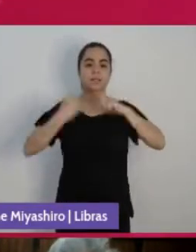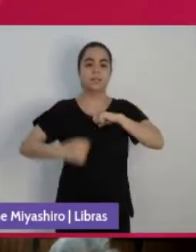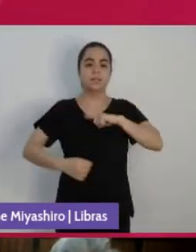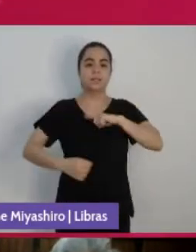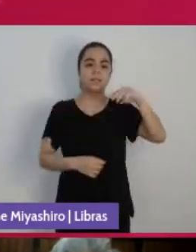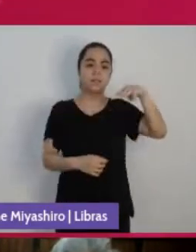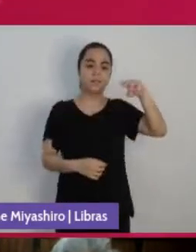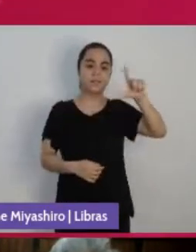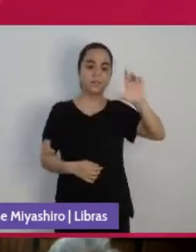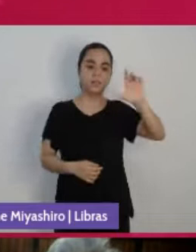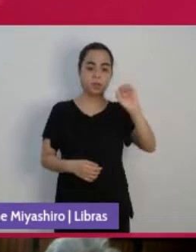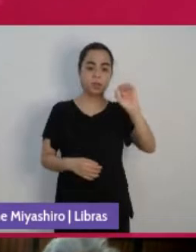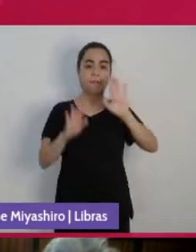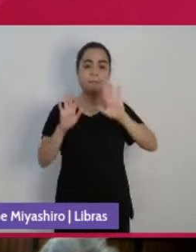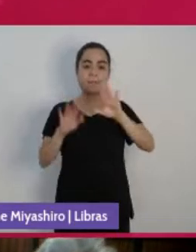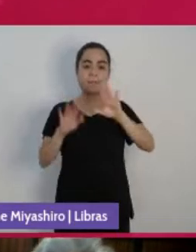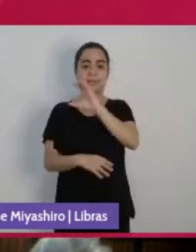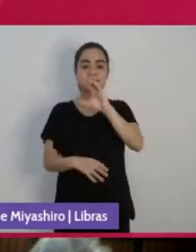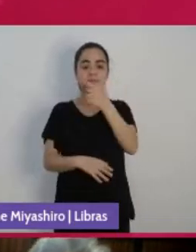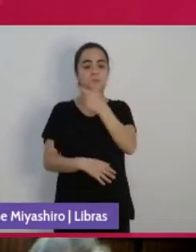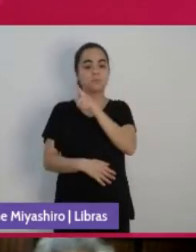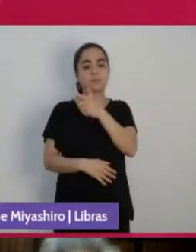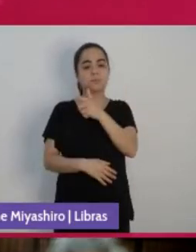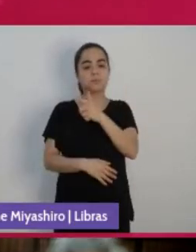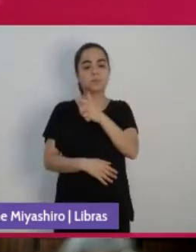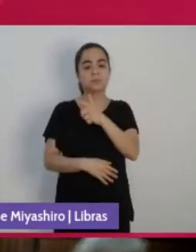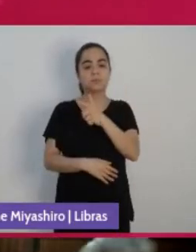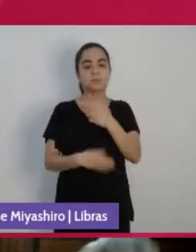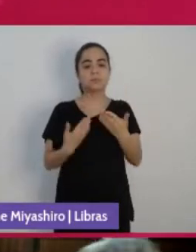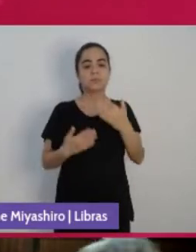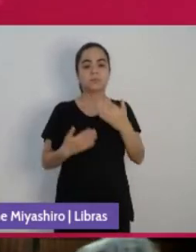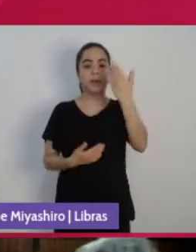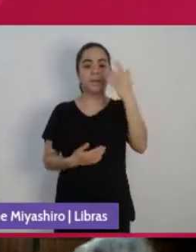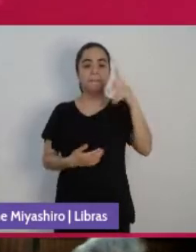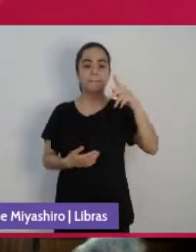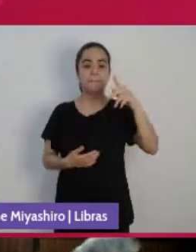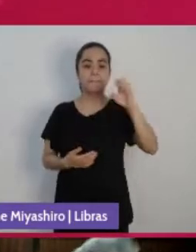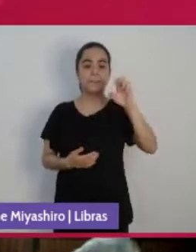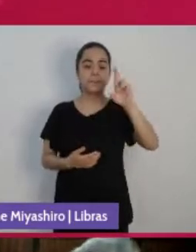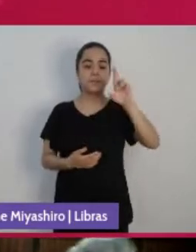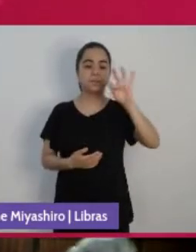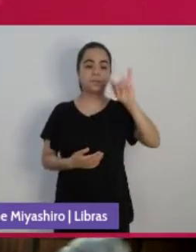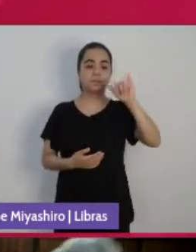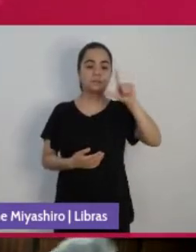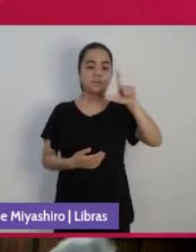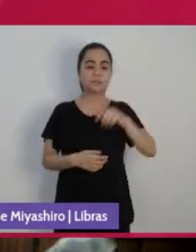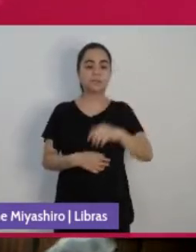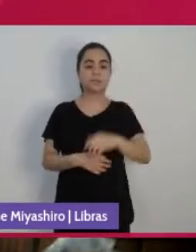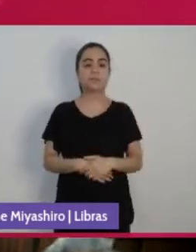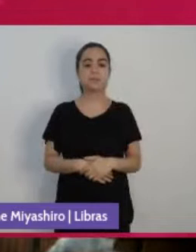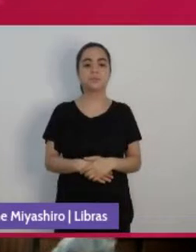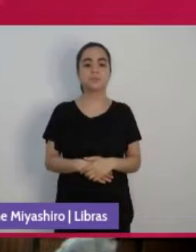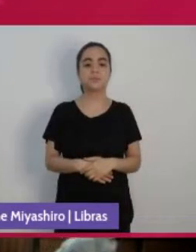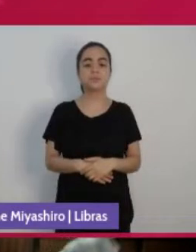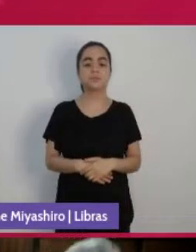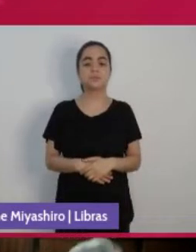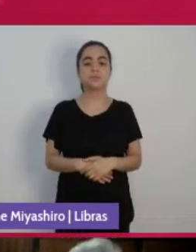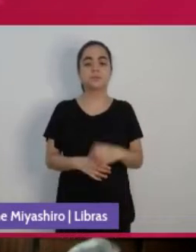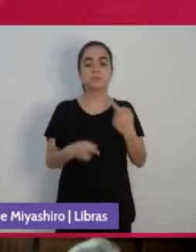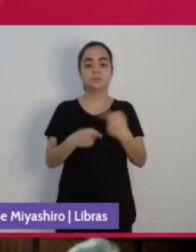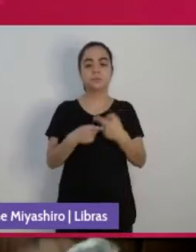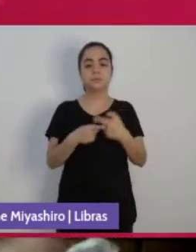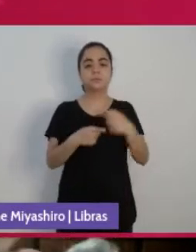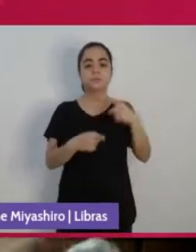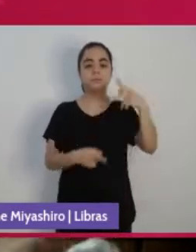lateral oblíqua e não aparece na crânio-caudal. Faço perfil. Por quê? O perfil